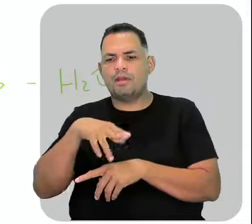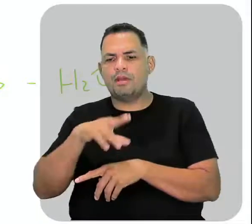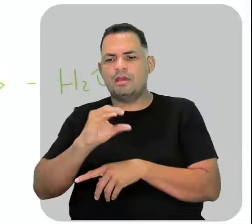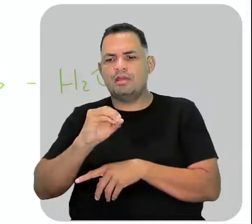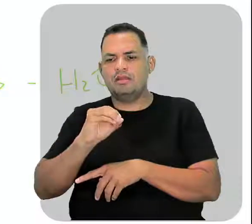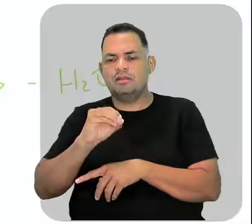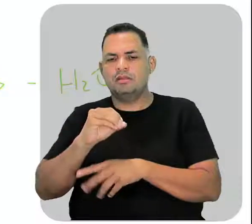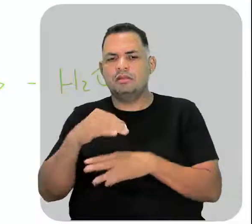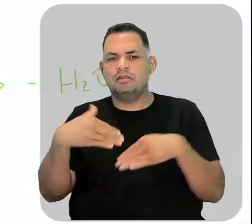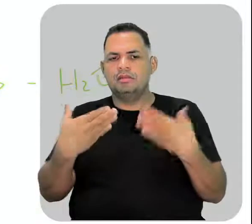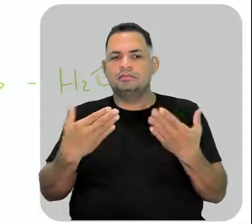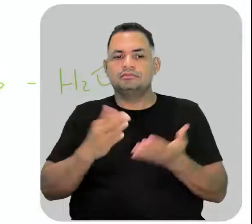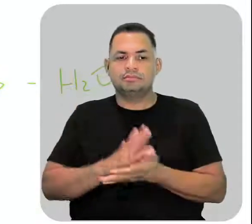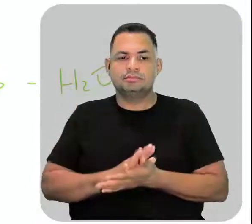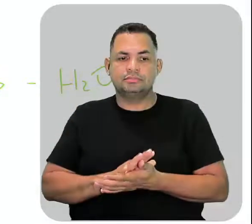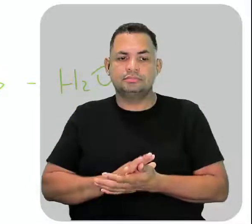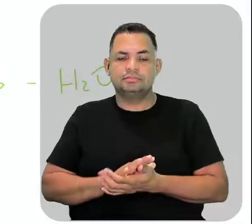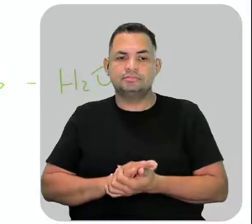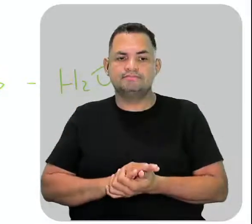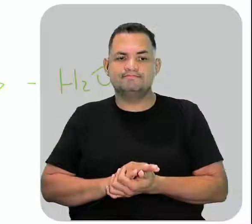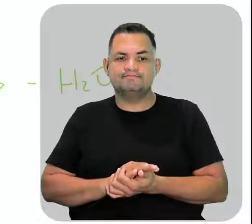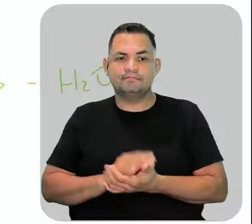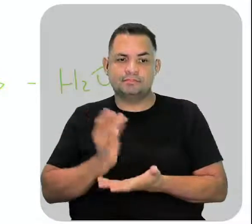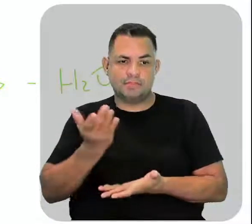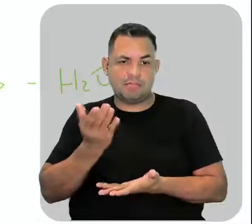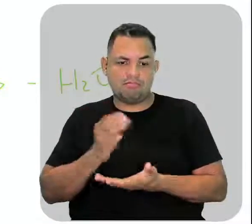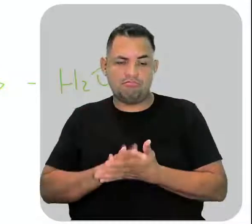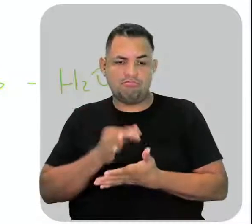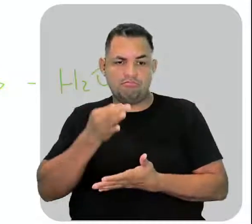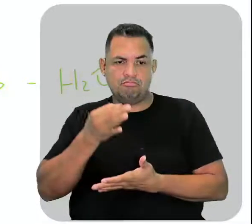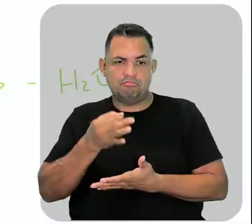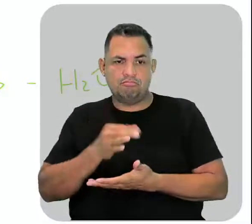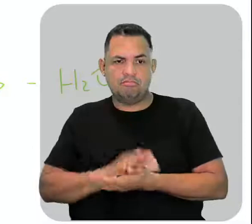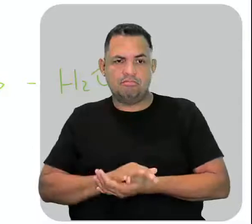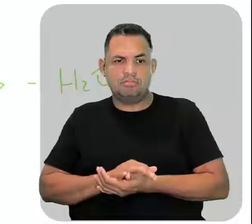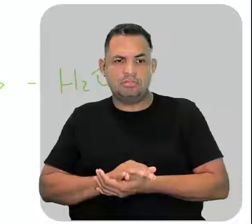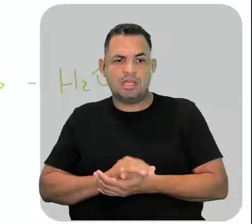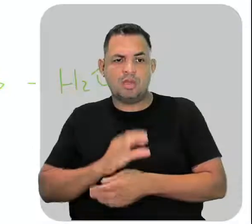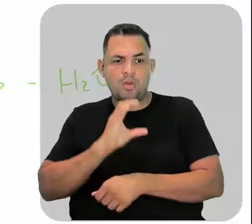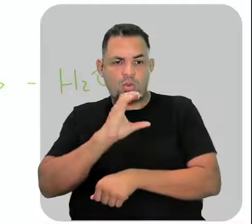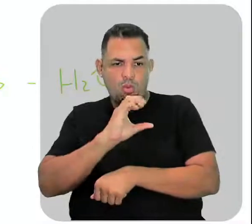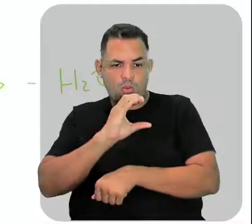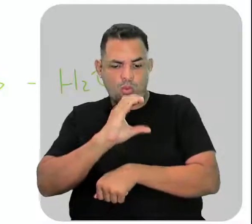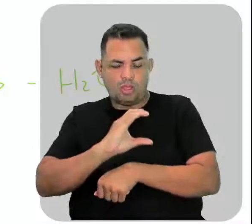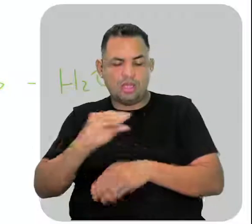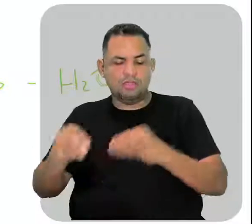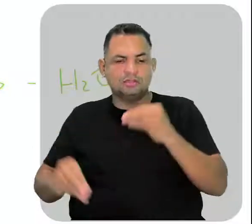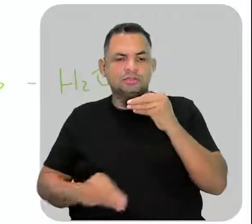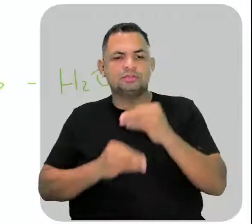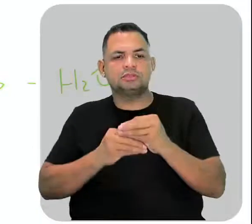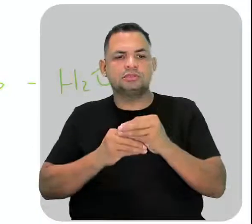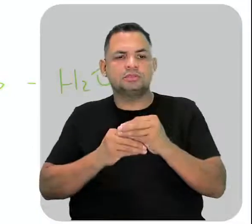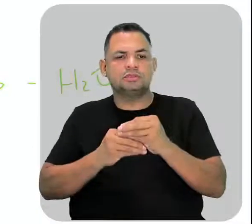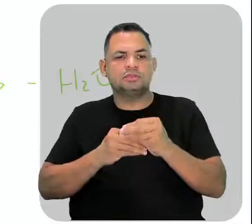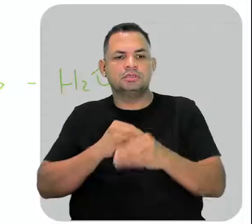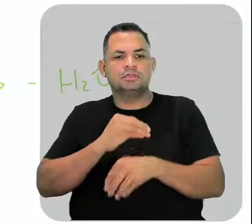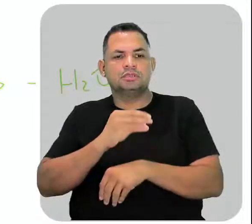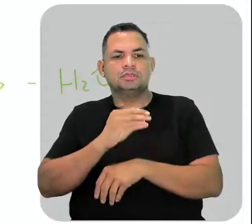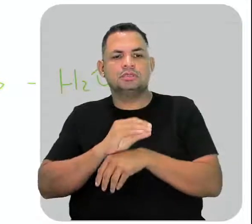Então, provavelmente, nós teremos uma cloração, ou seja, uma adição